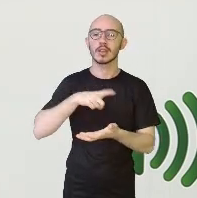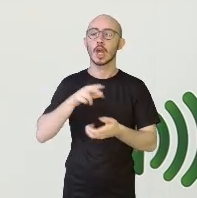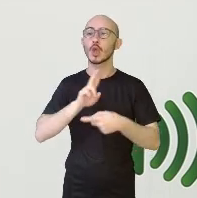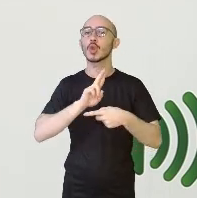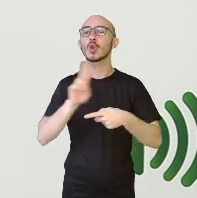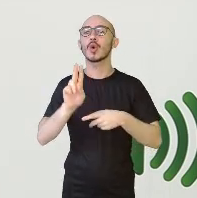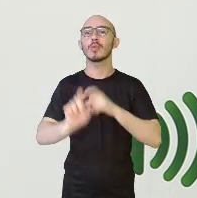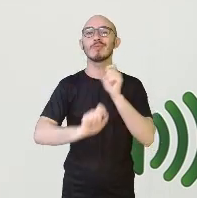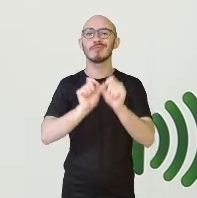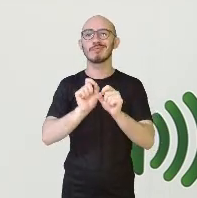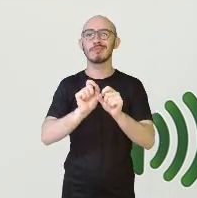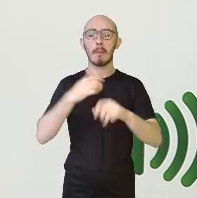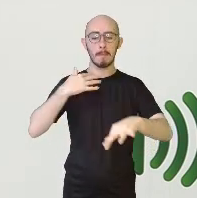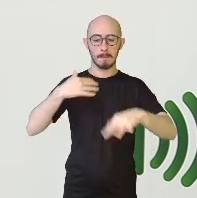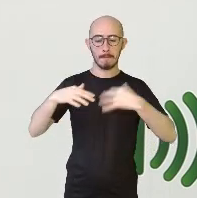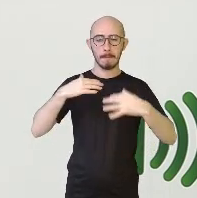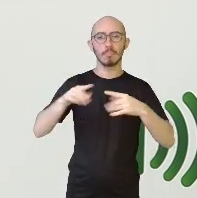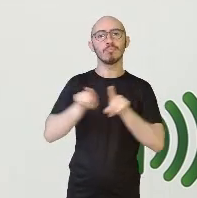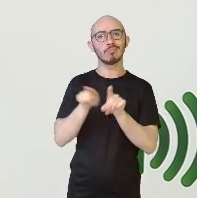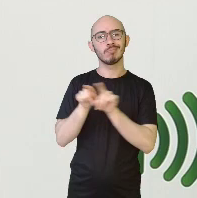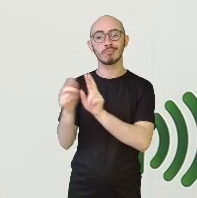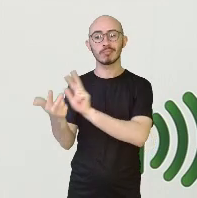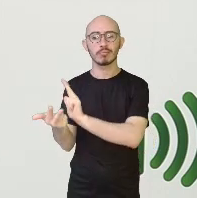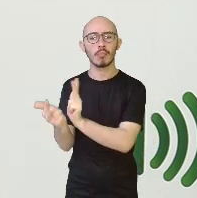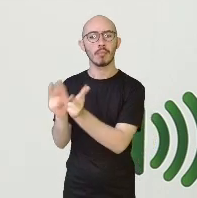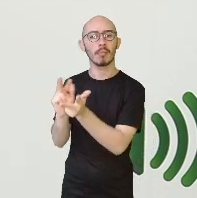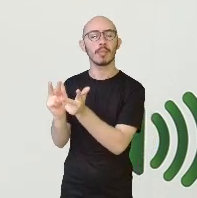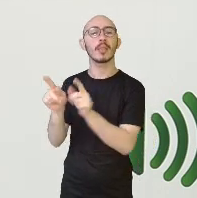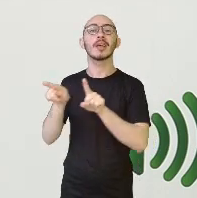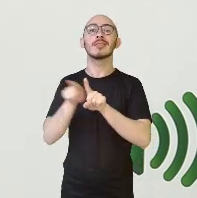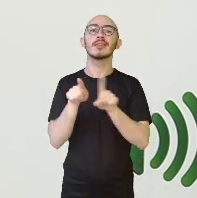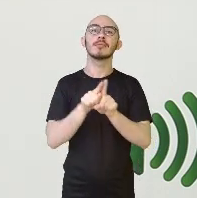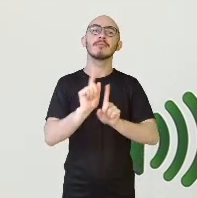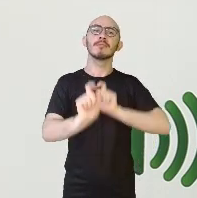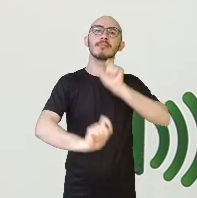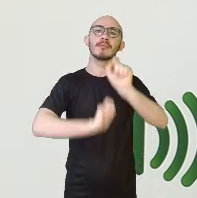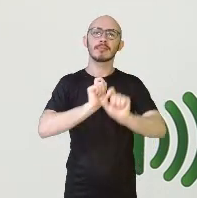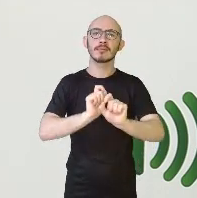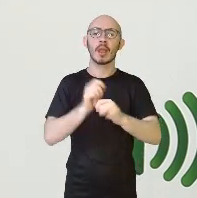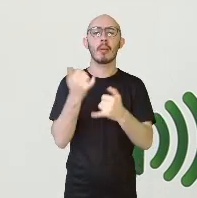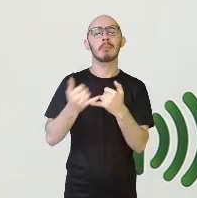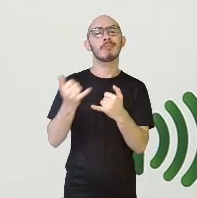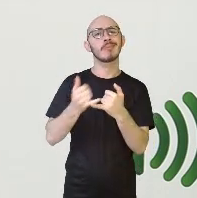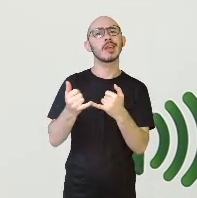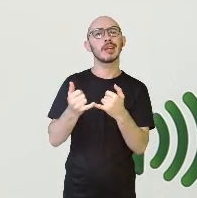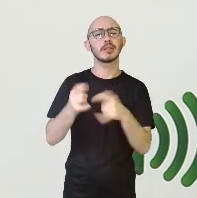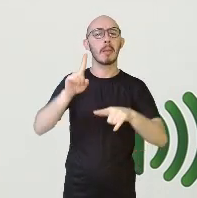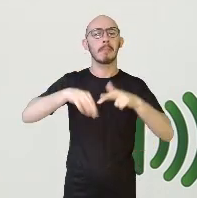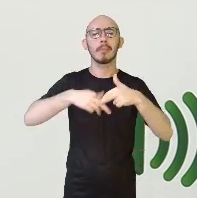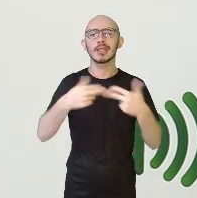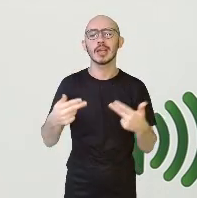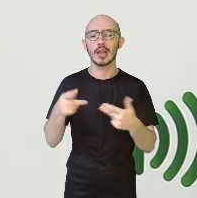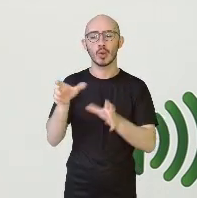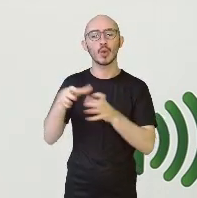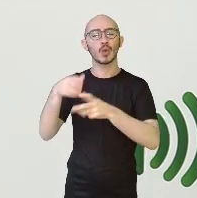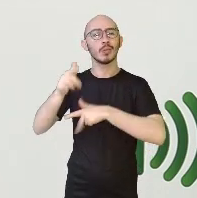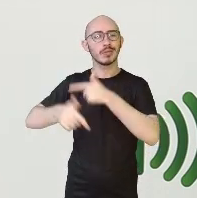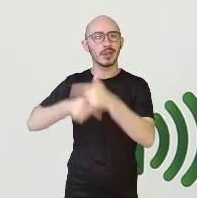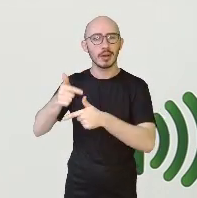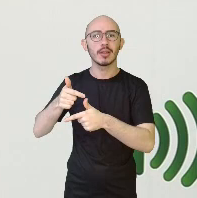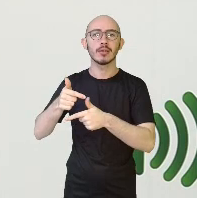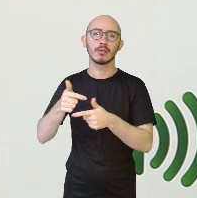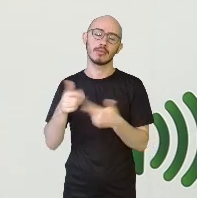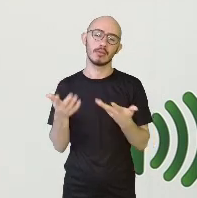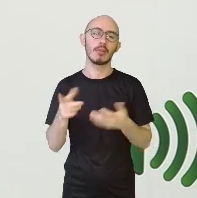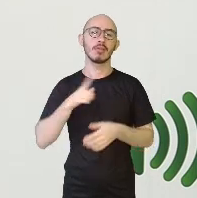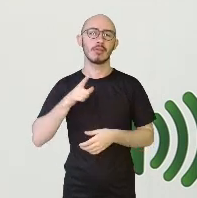também para os movimentos da capoeira que são também próximos de ferramentas da classe operária. Então, a